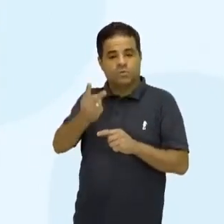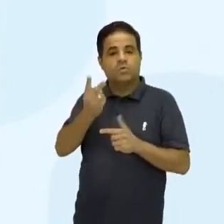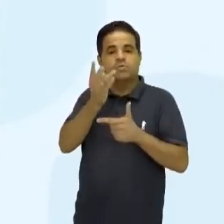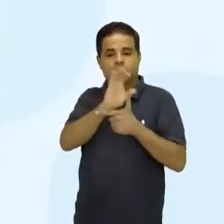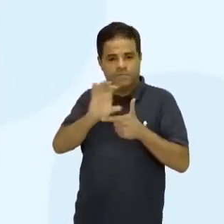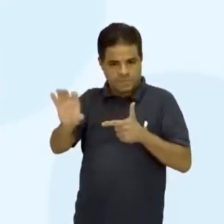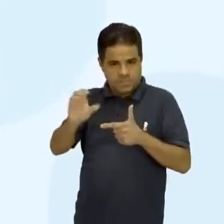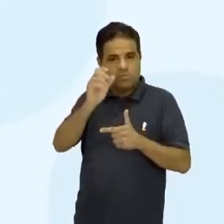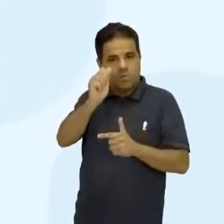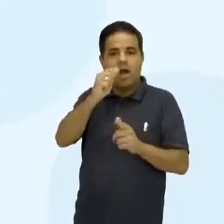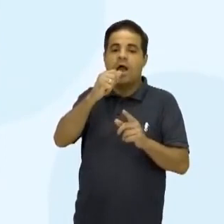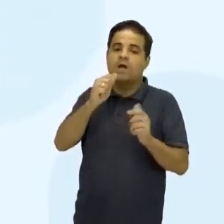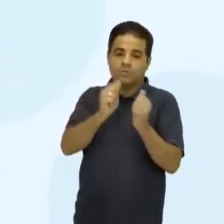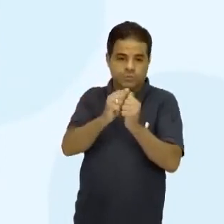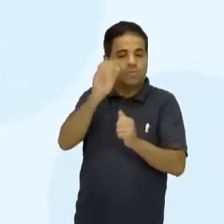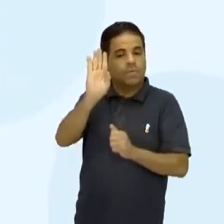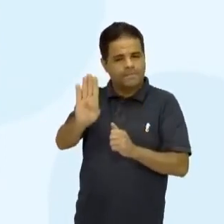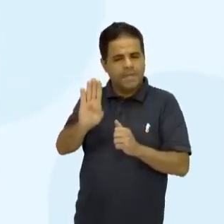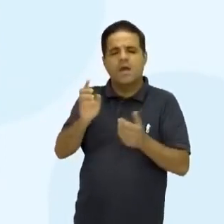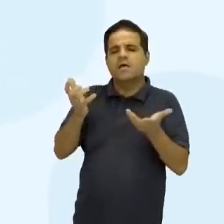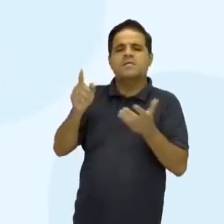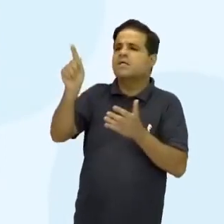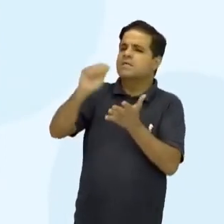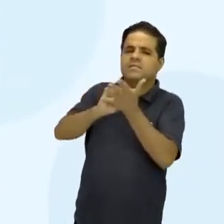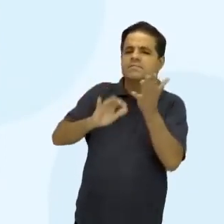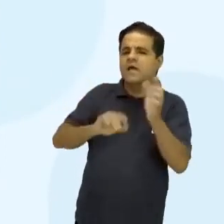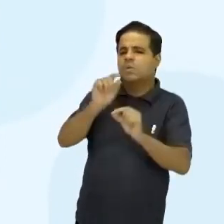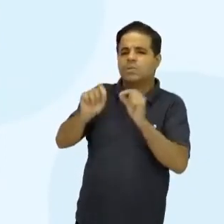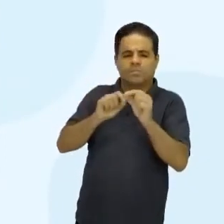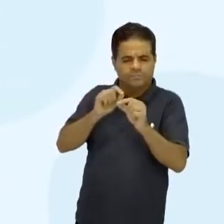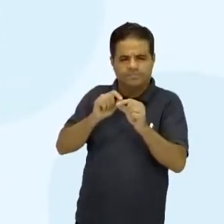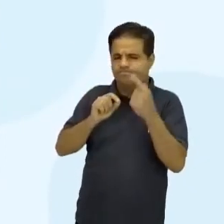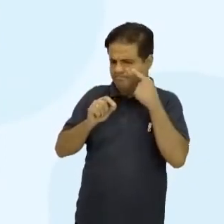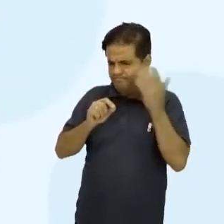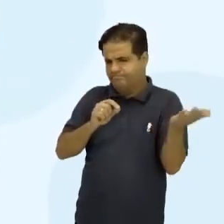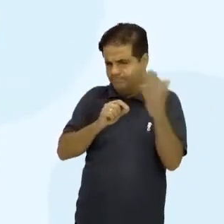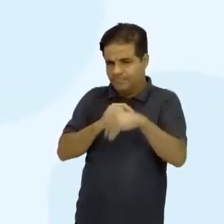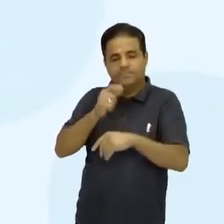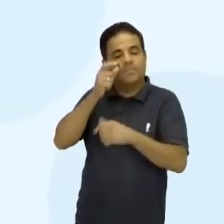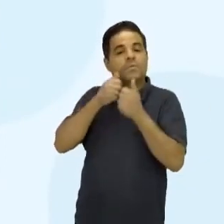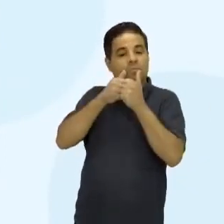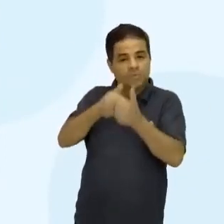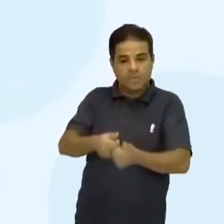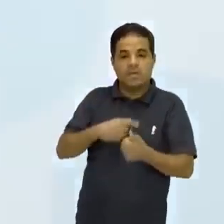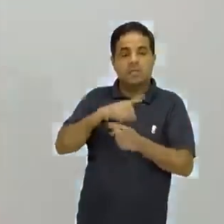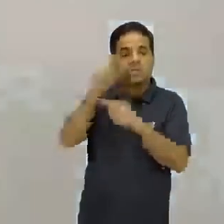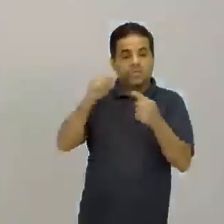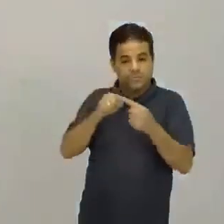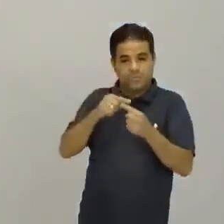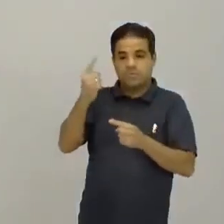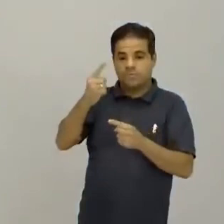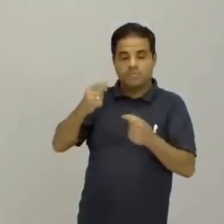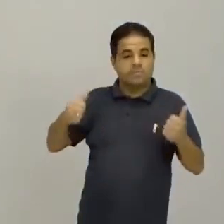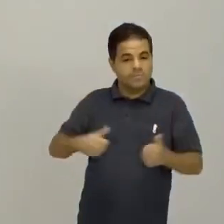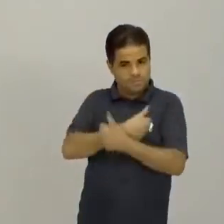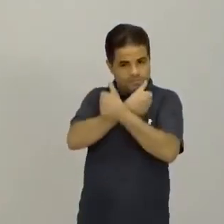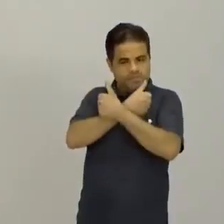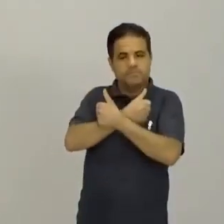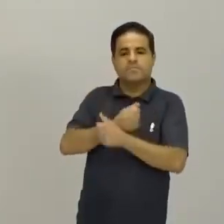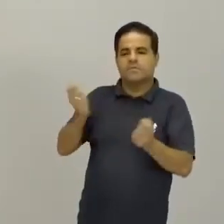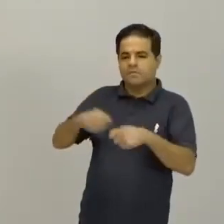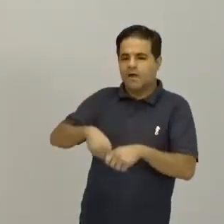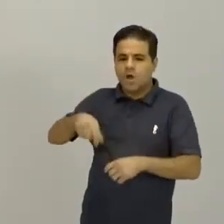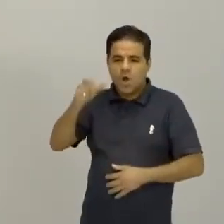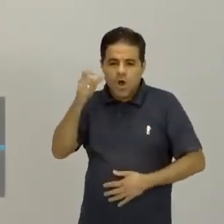coeficientes, o a e o b. Então, o que a gente quer nessa atividade? Então, olha só que veio aqui comigo, ó. A gente tem lá uma função do primeiro grau, a gente